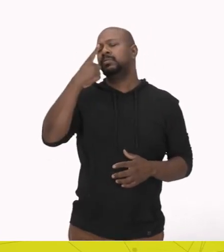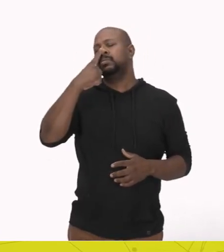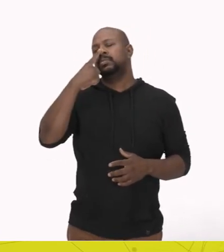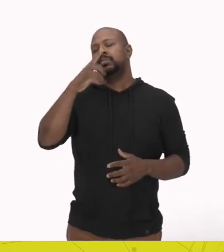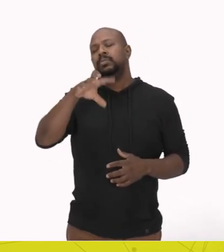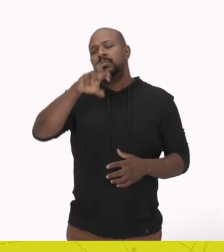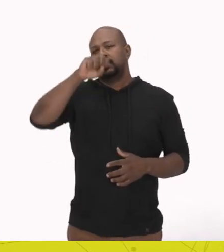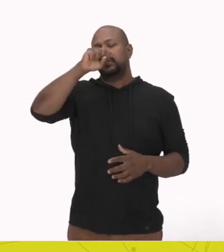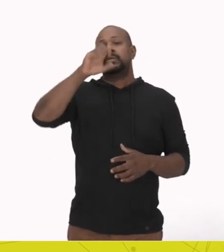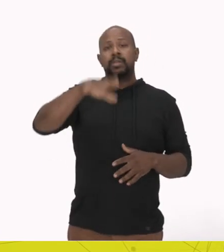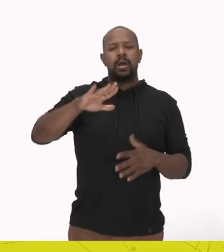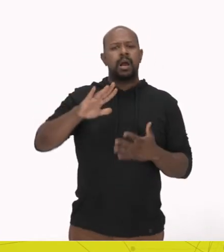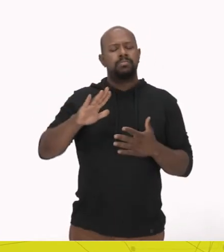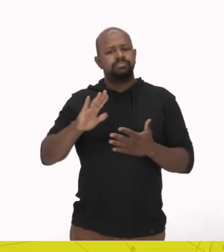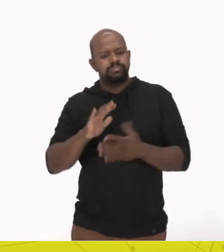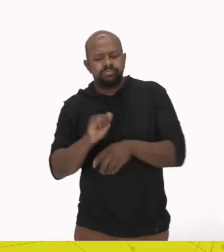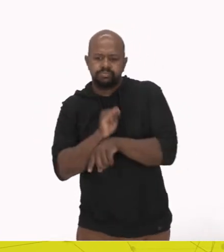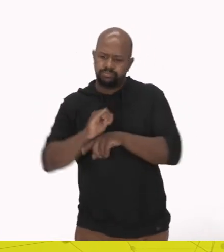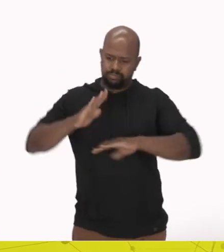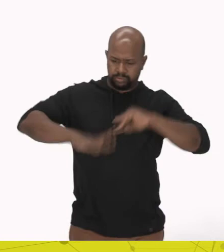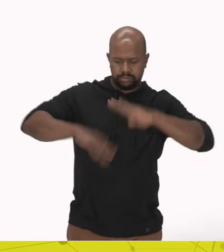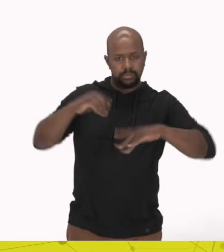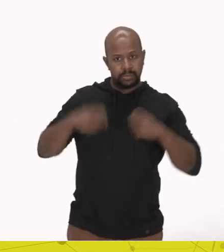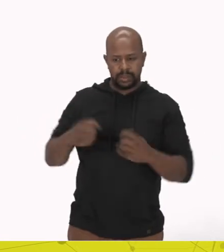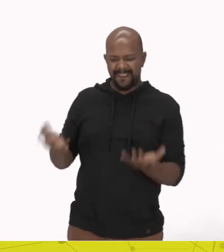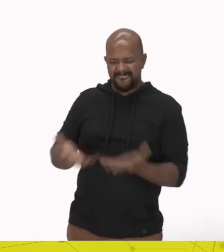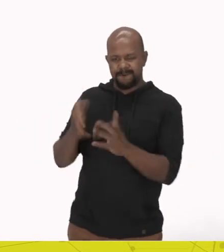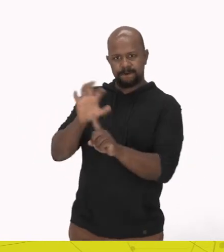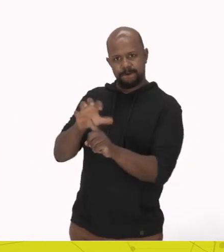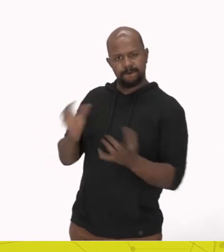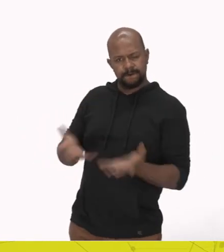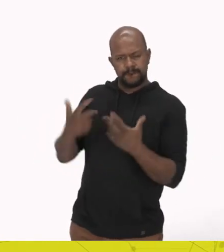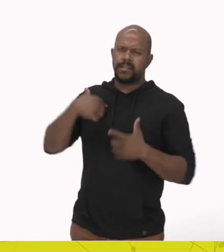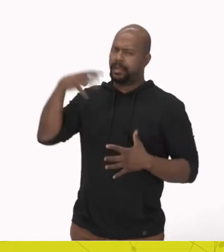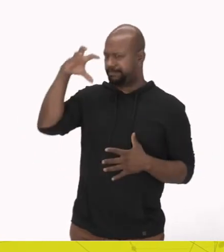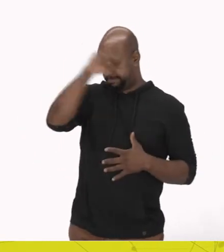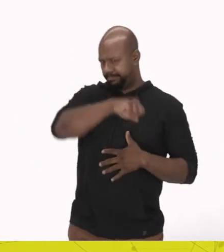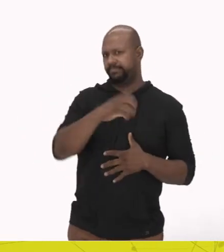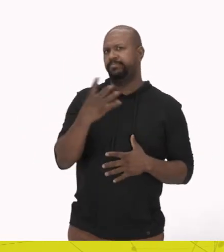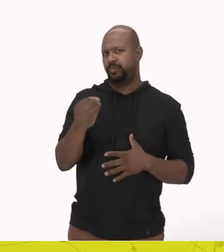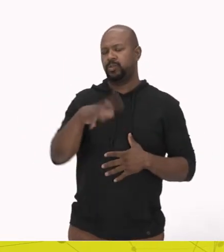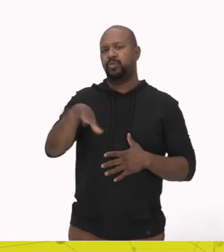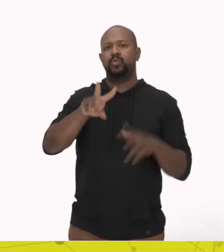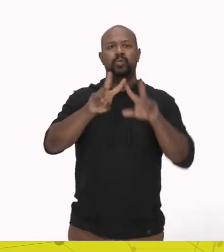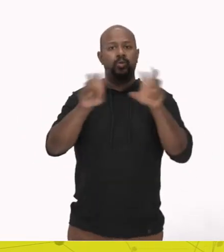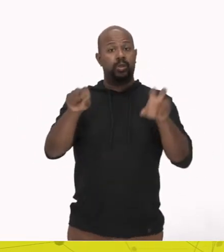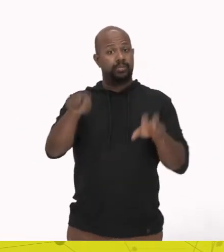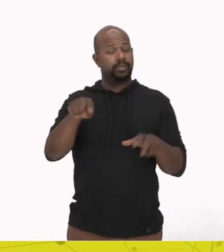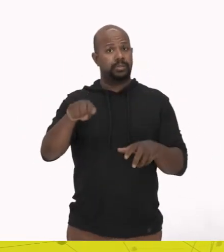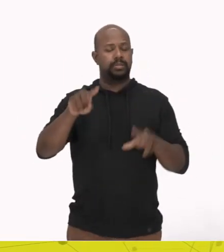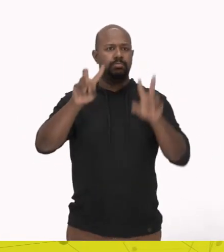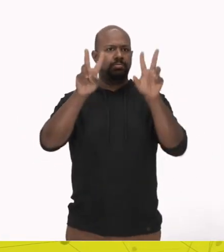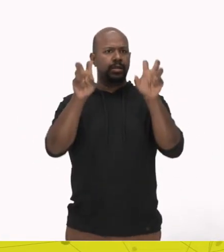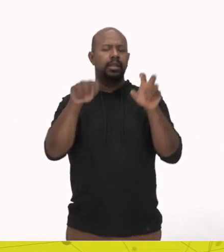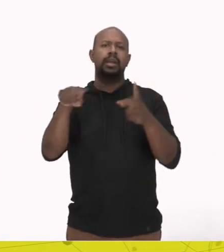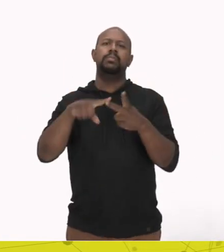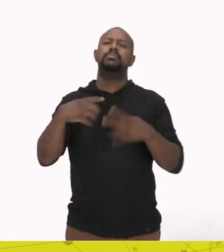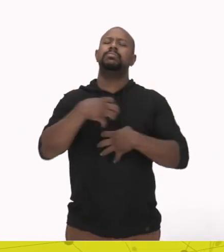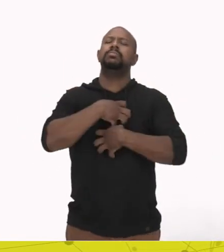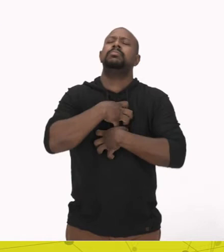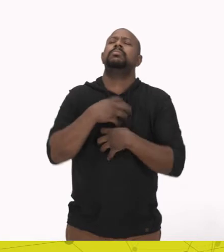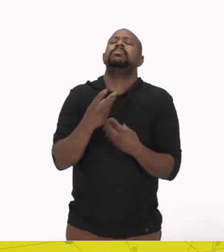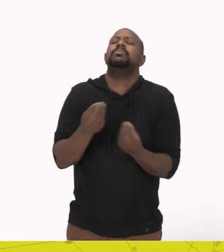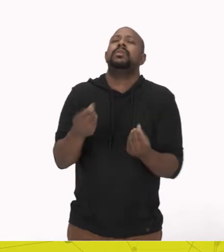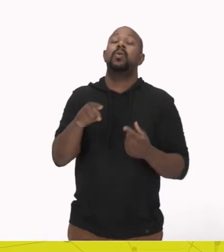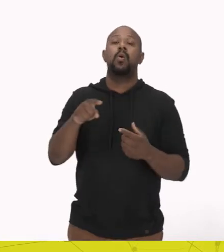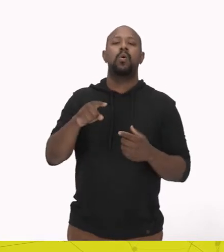mais olfativo. São habilidades que a gente deve estimular. Eu aprendi muito sobre esse tema, sobre essas